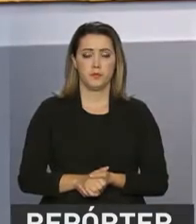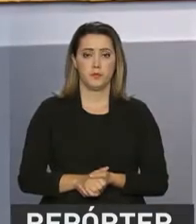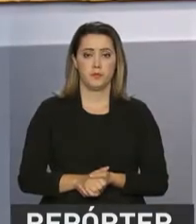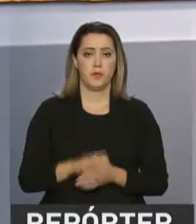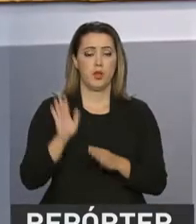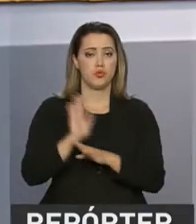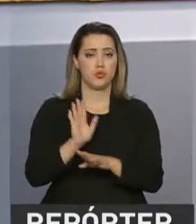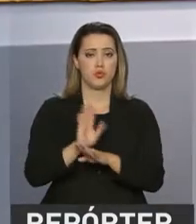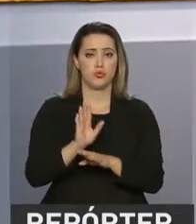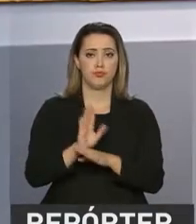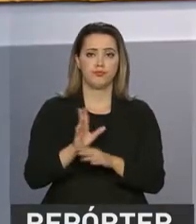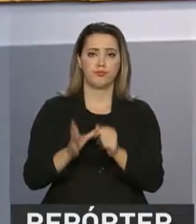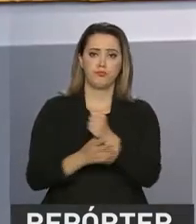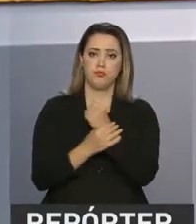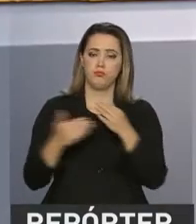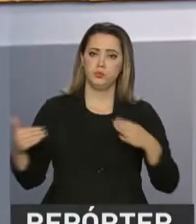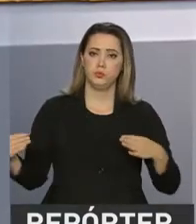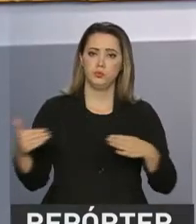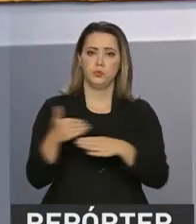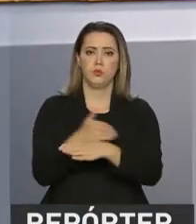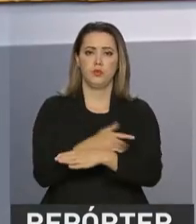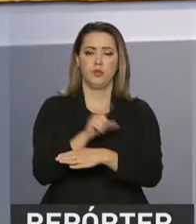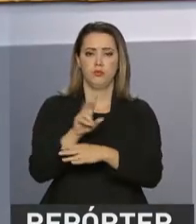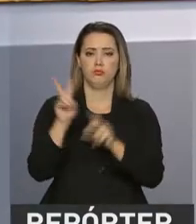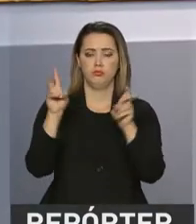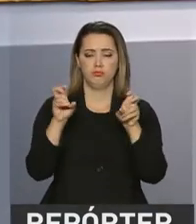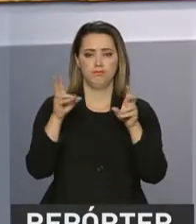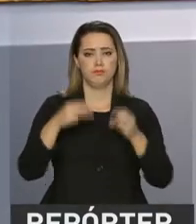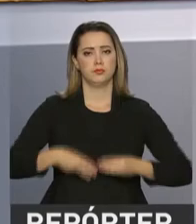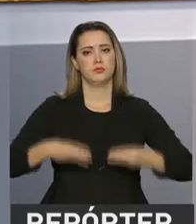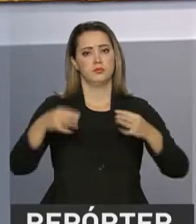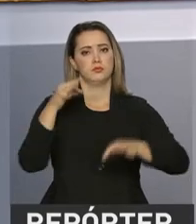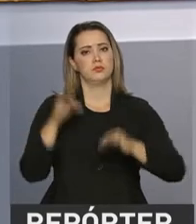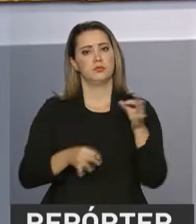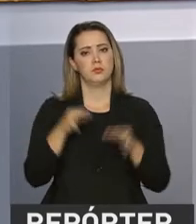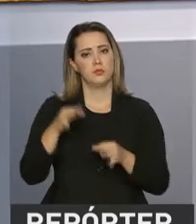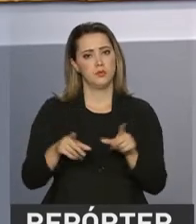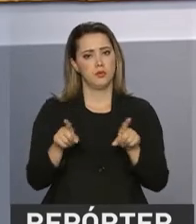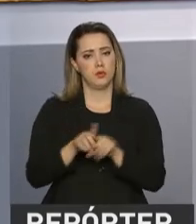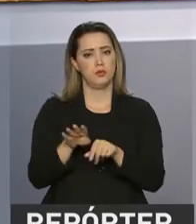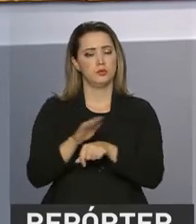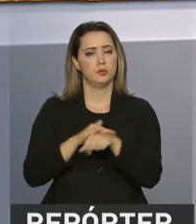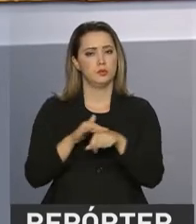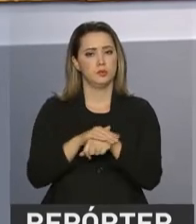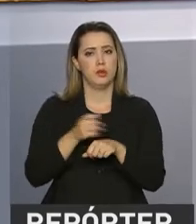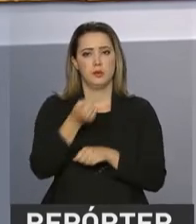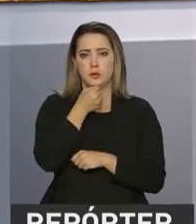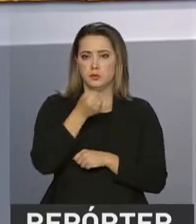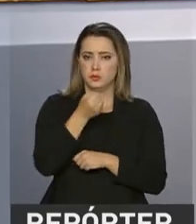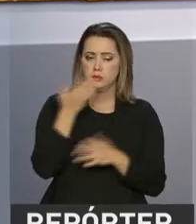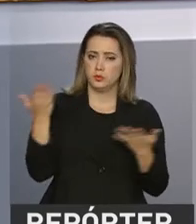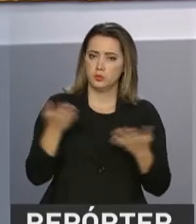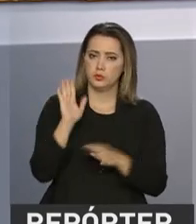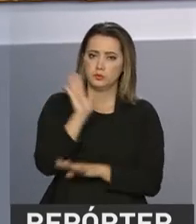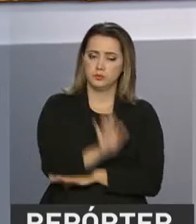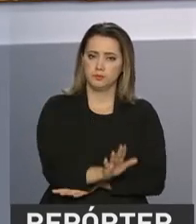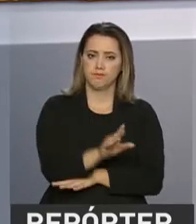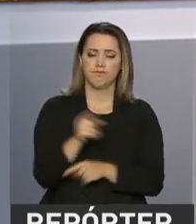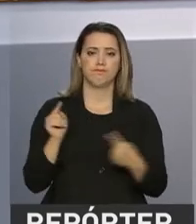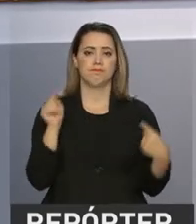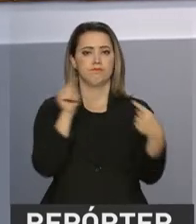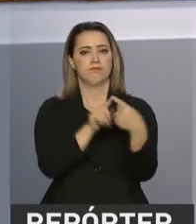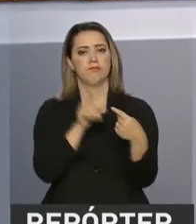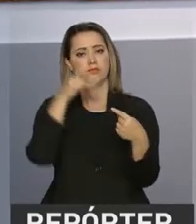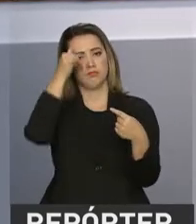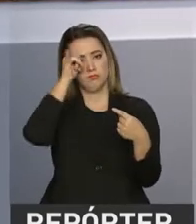das fronteiras foi um dos temas tratados pelo ministro da justiça torquato jardim em conversa com jornalistas nesta tarde